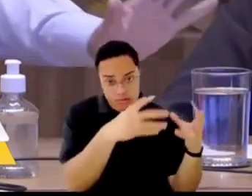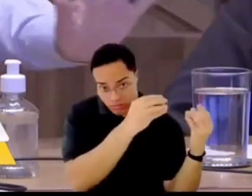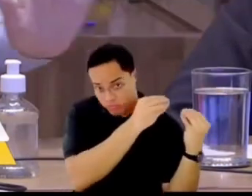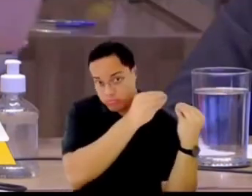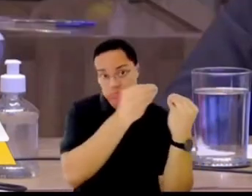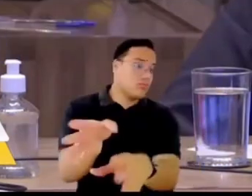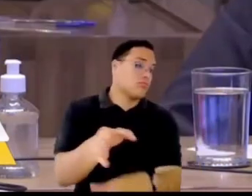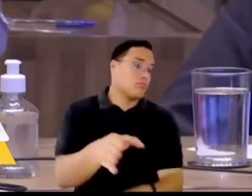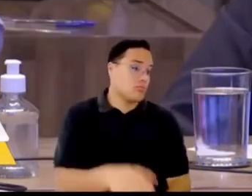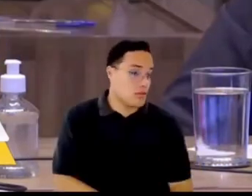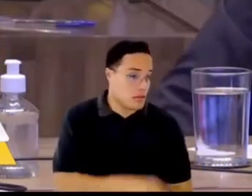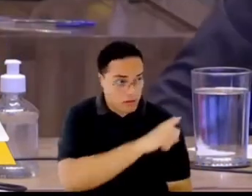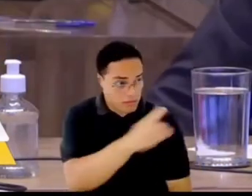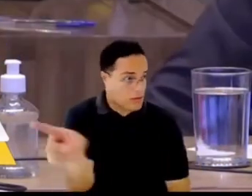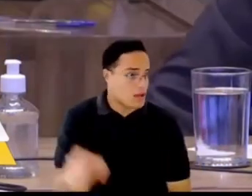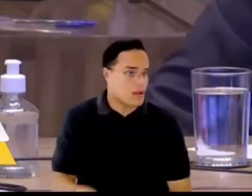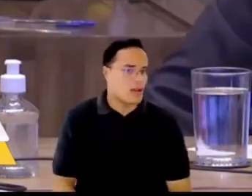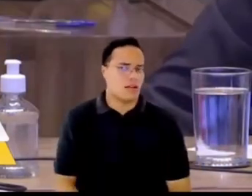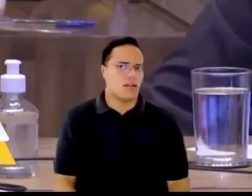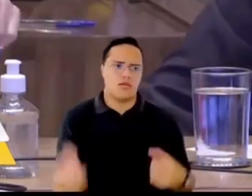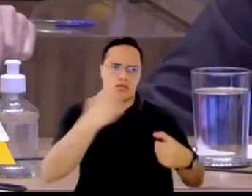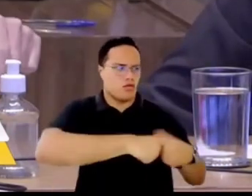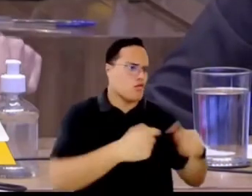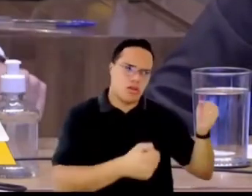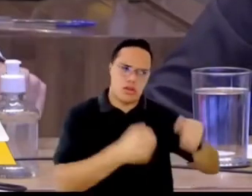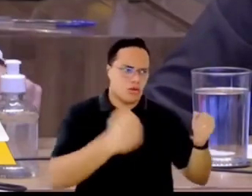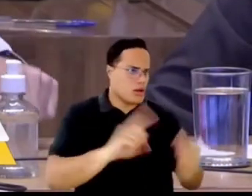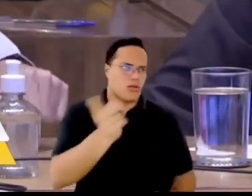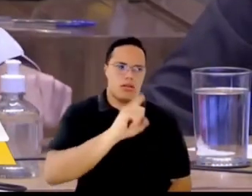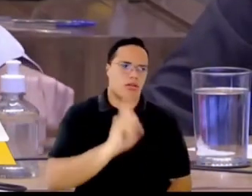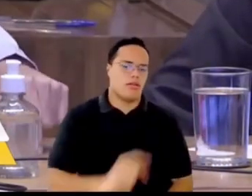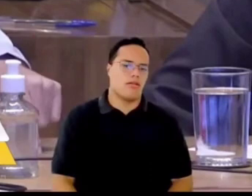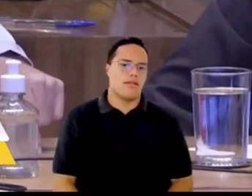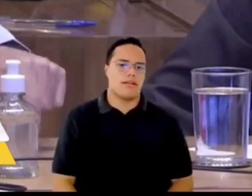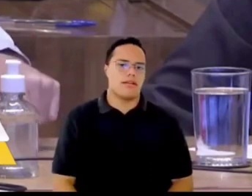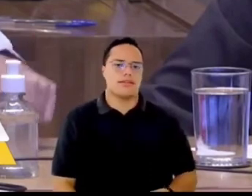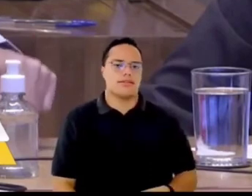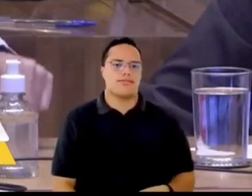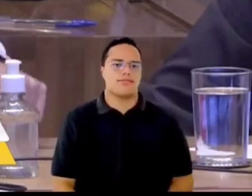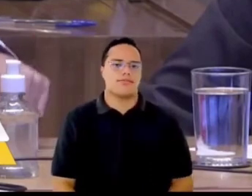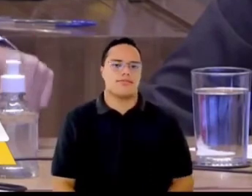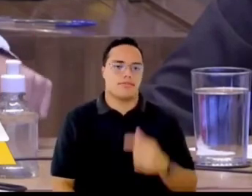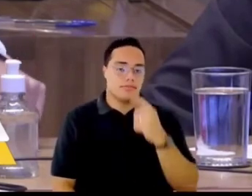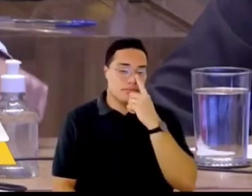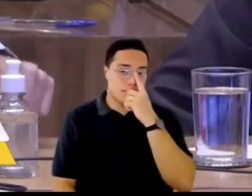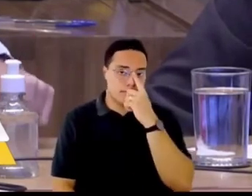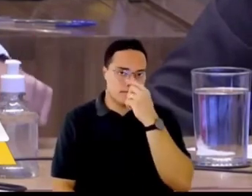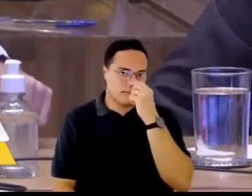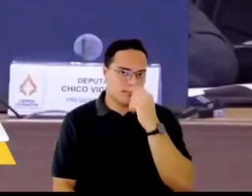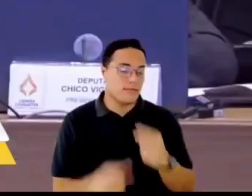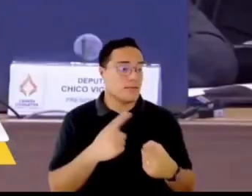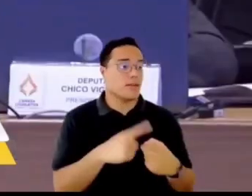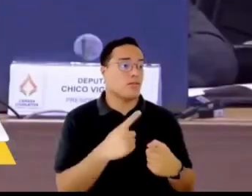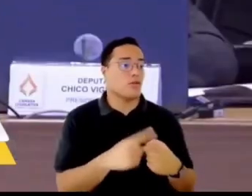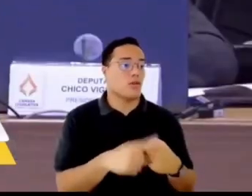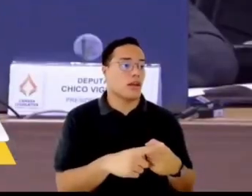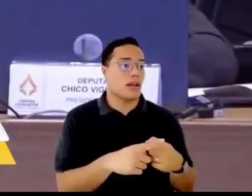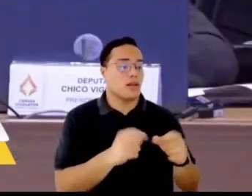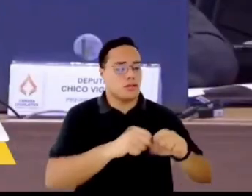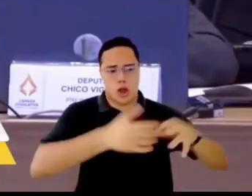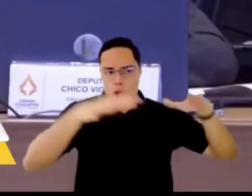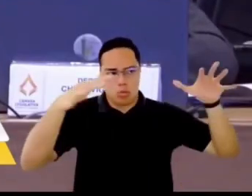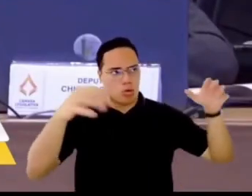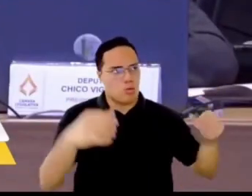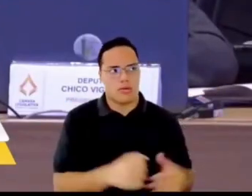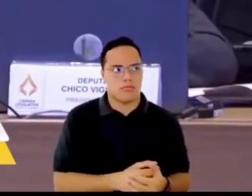Uber. E ele desceu? Você não vai retornar para esse veículo e esse artefato não entra no meu carro mais. E ele desceu? Aí ele não